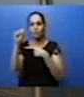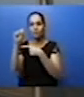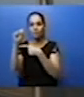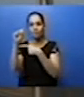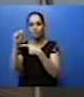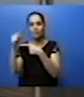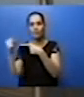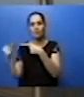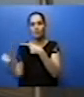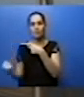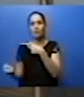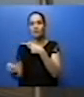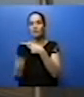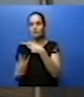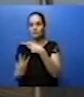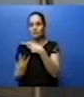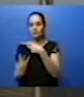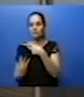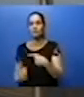vez